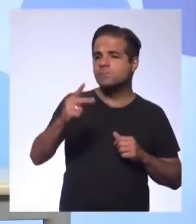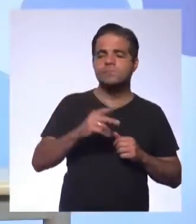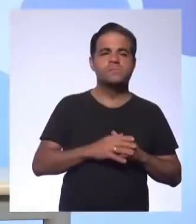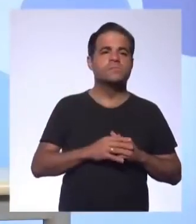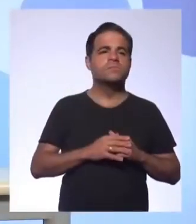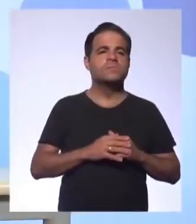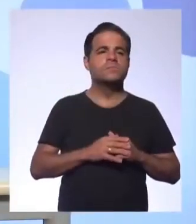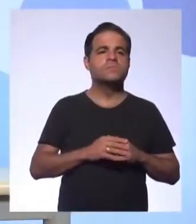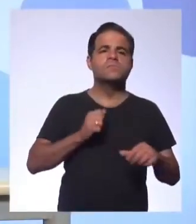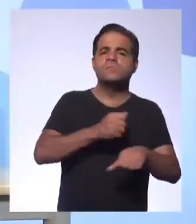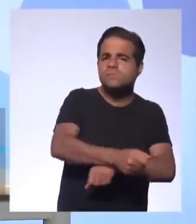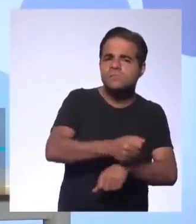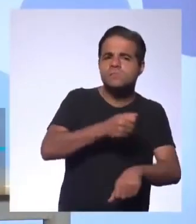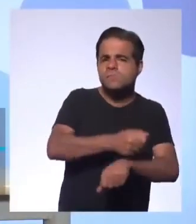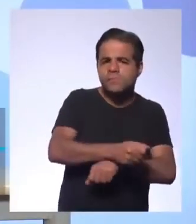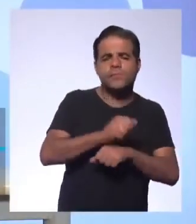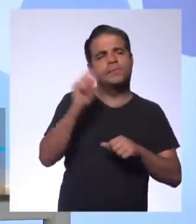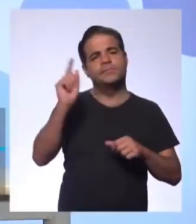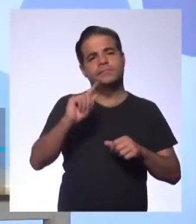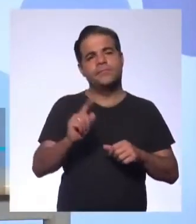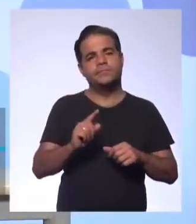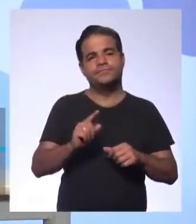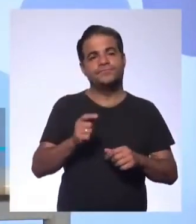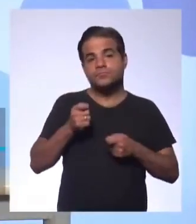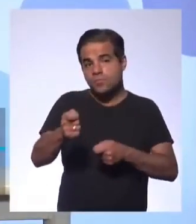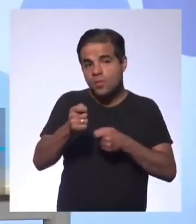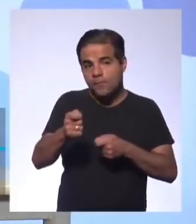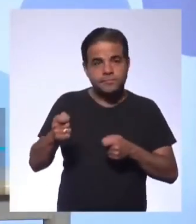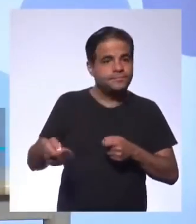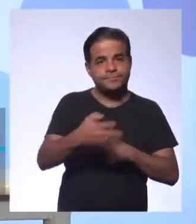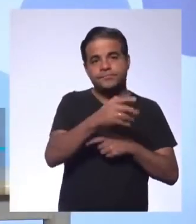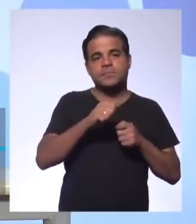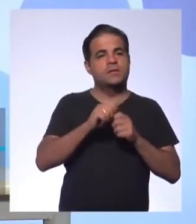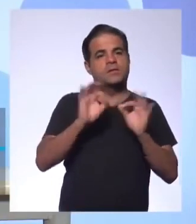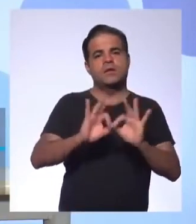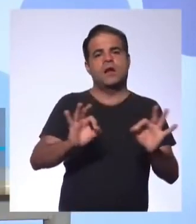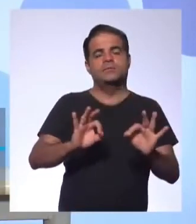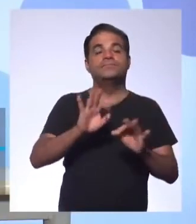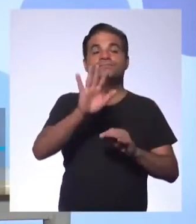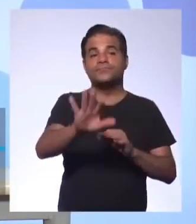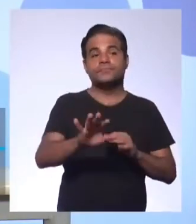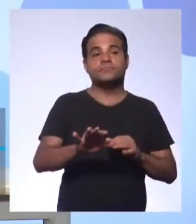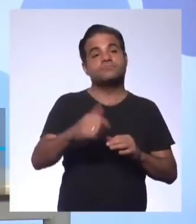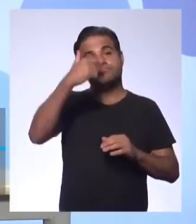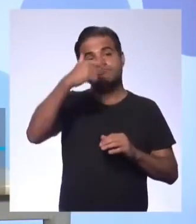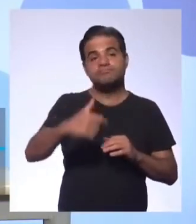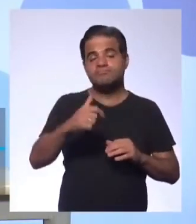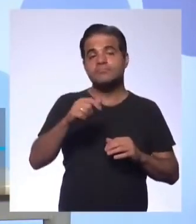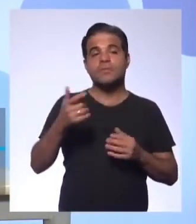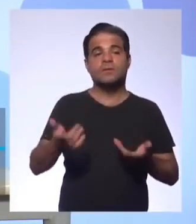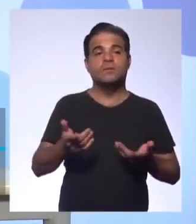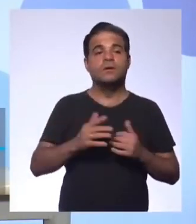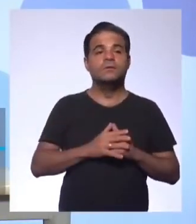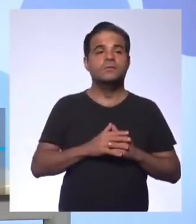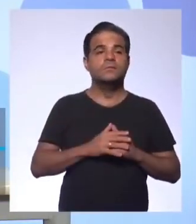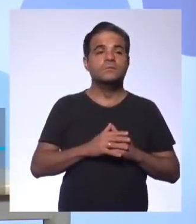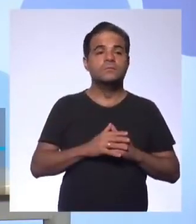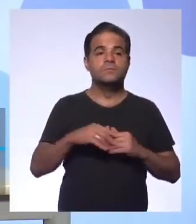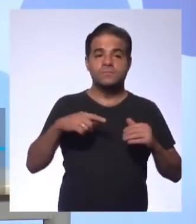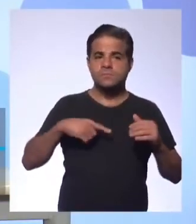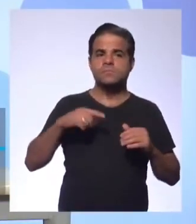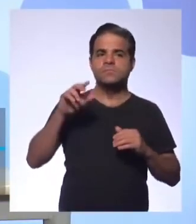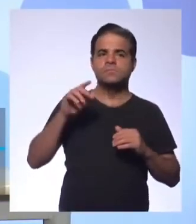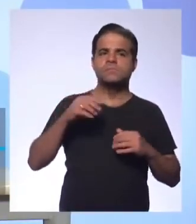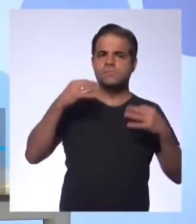que escravo ele não é, né? Porque ele não é forçado a fazer nada. Mas ele é aí tem uma